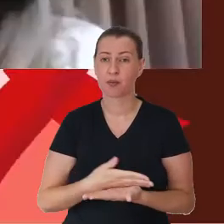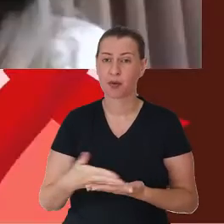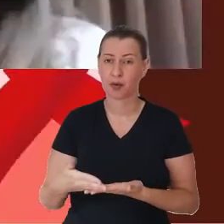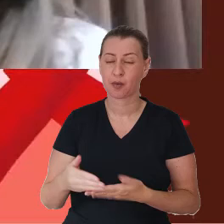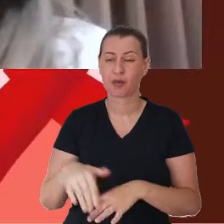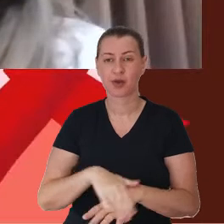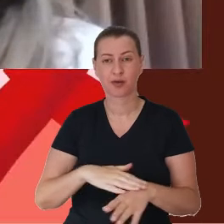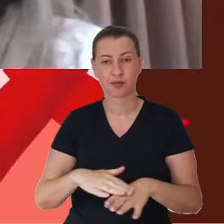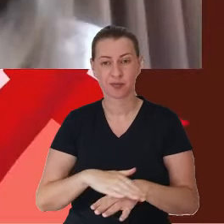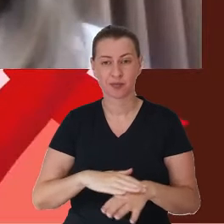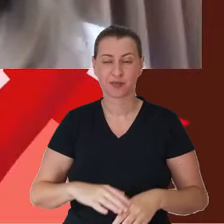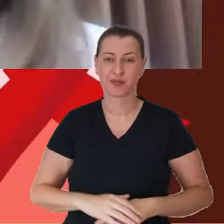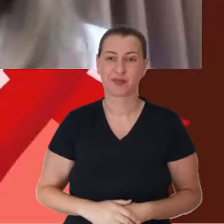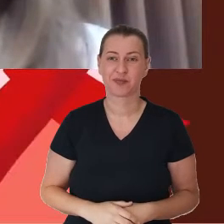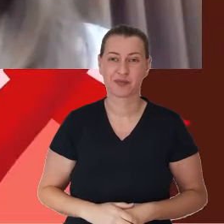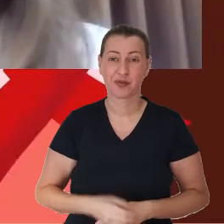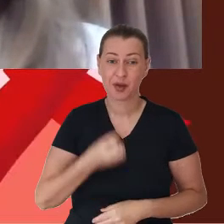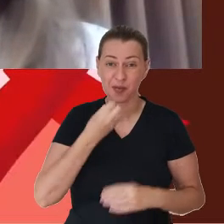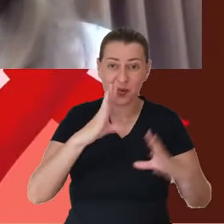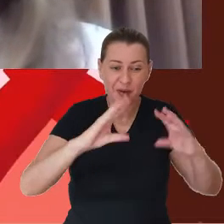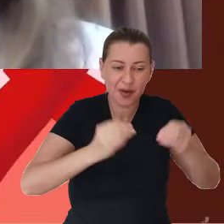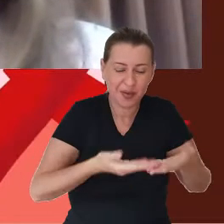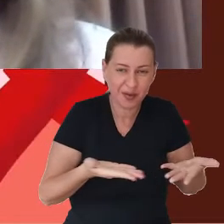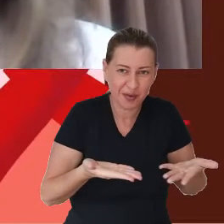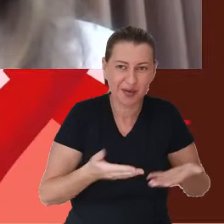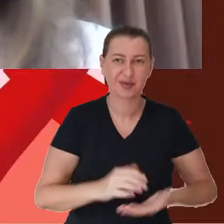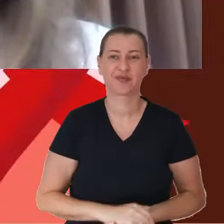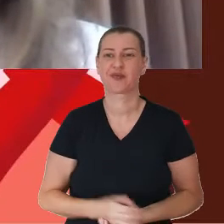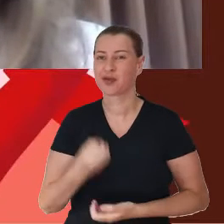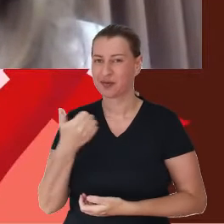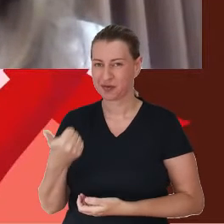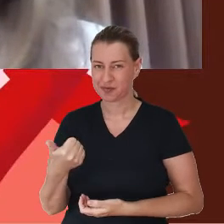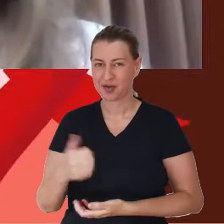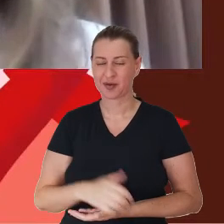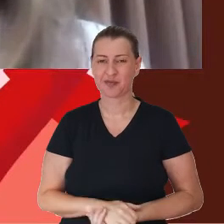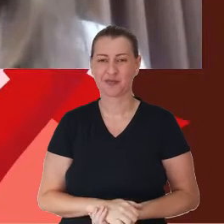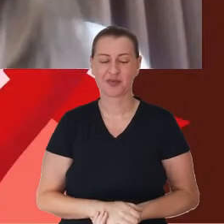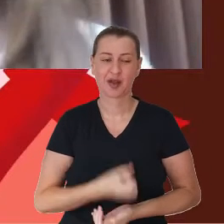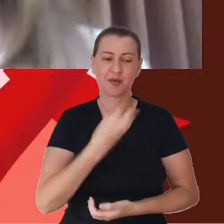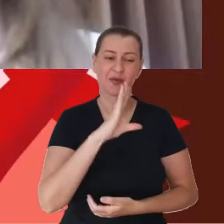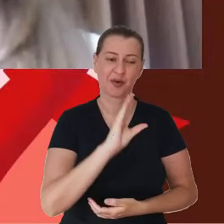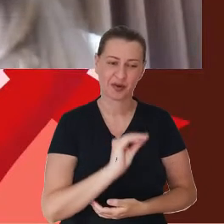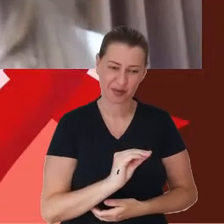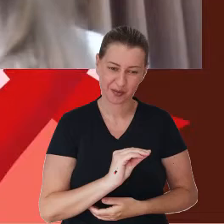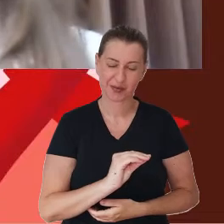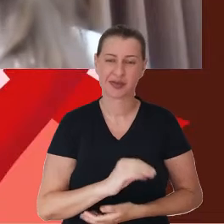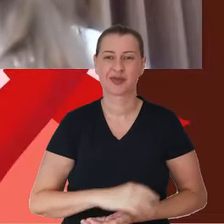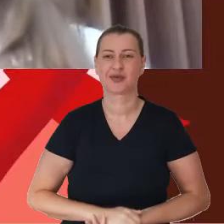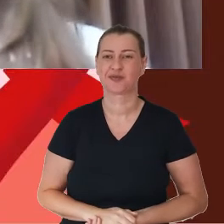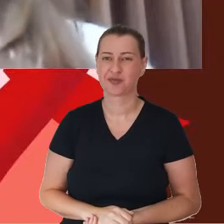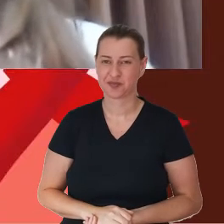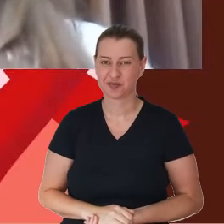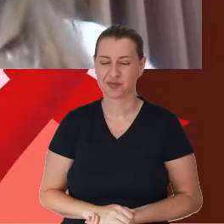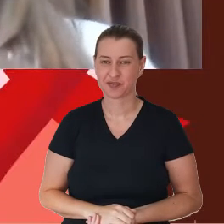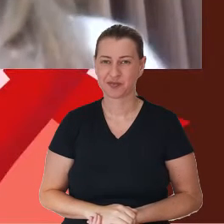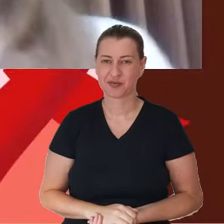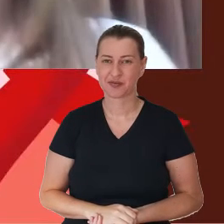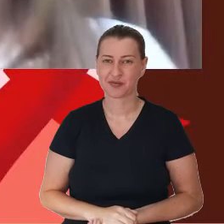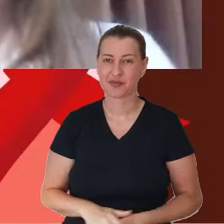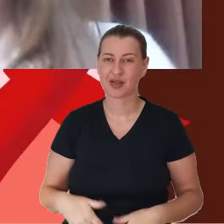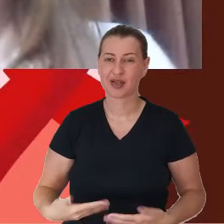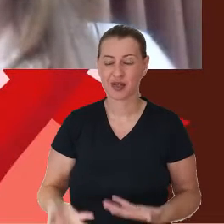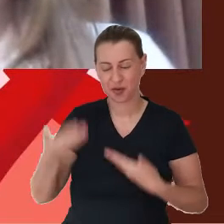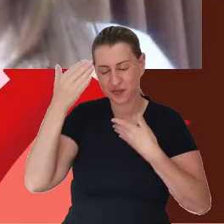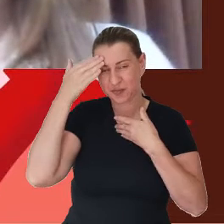nossa fala. Boa noite, Bruna. Tudo bem? Boa noite, tudo.